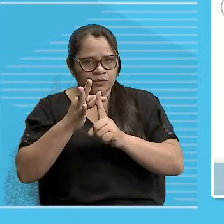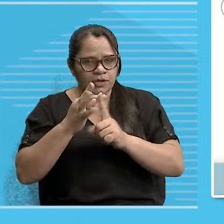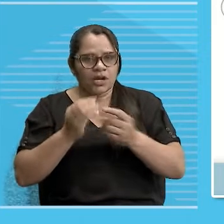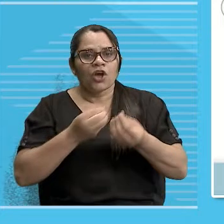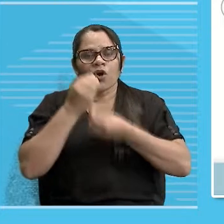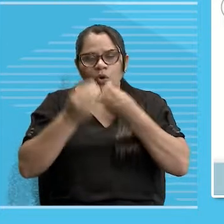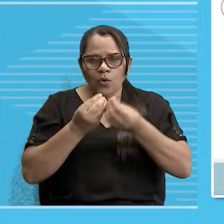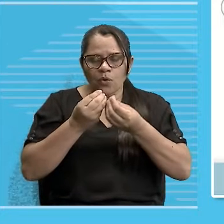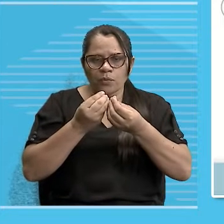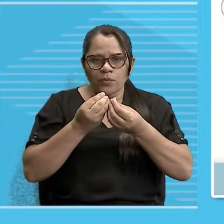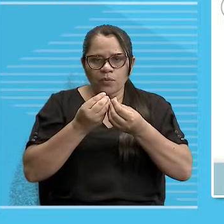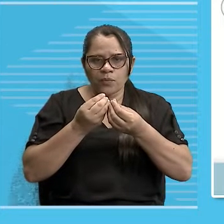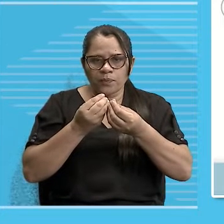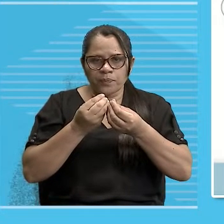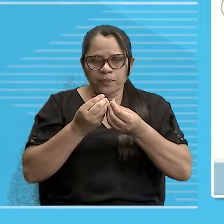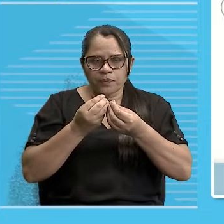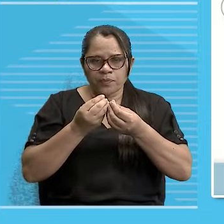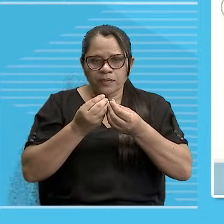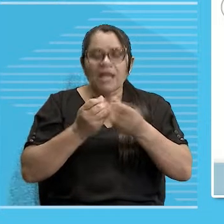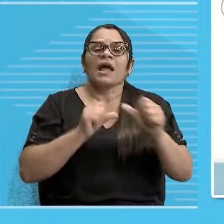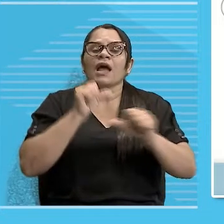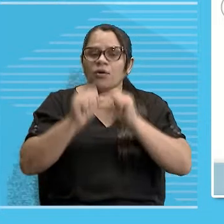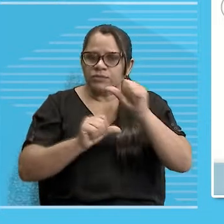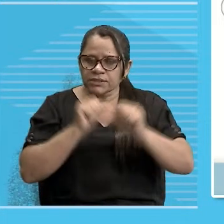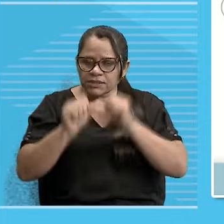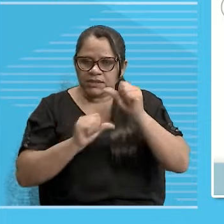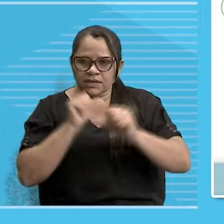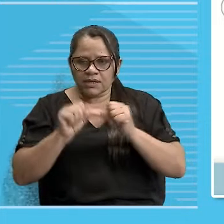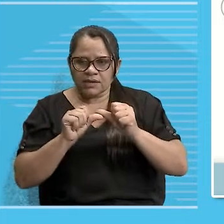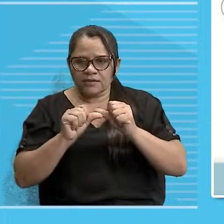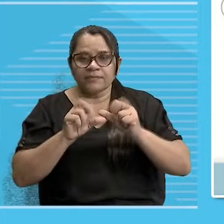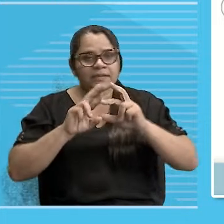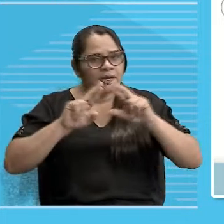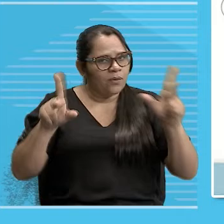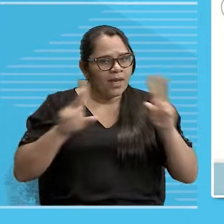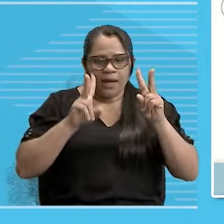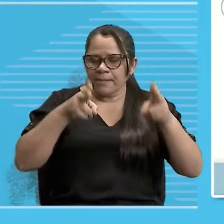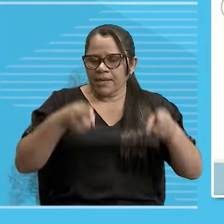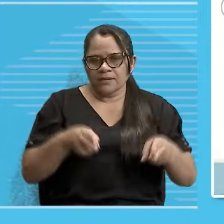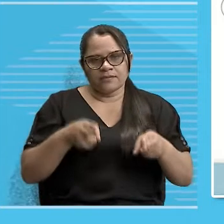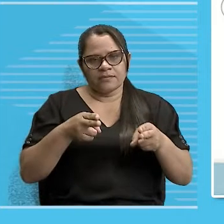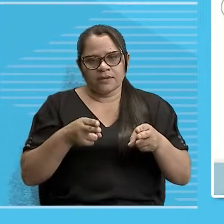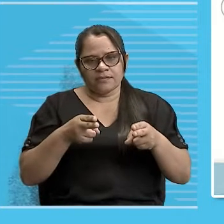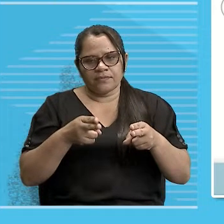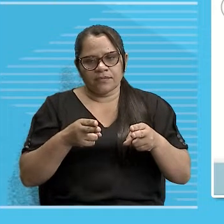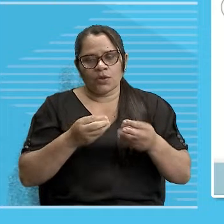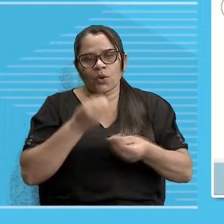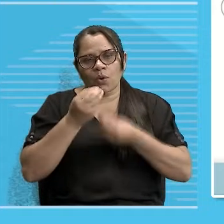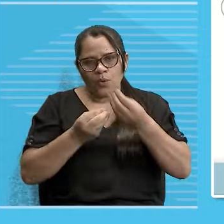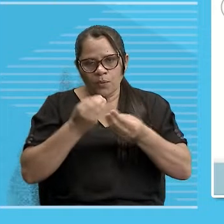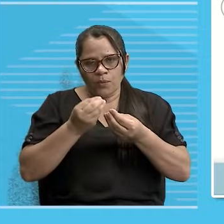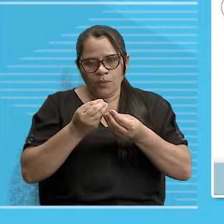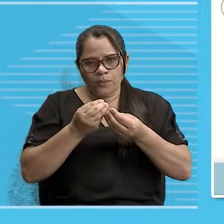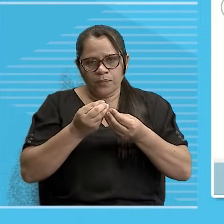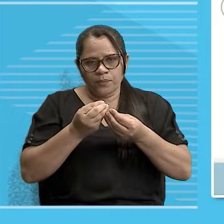Já a expressão ela já vai alterar. Não vai ser mais essa. Certo?